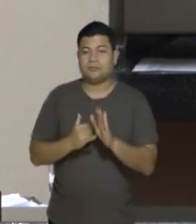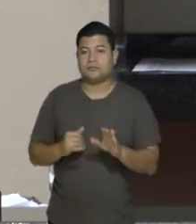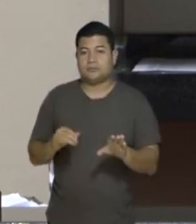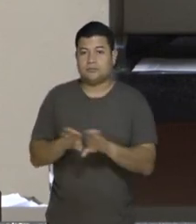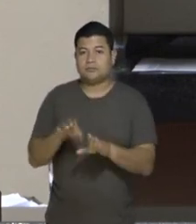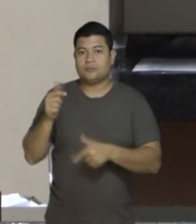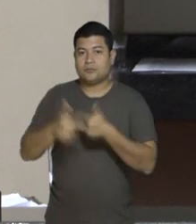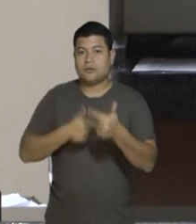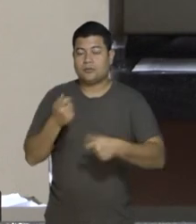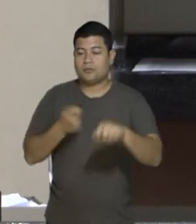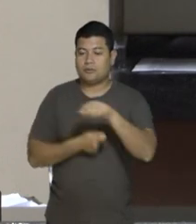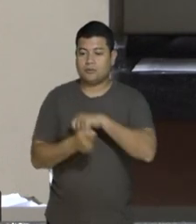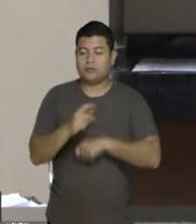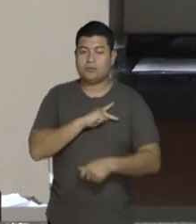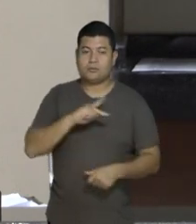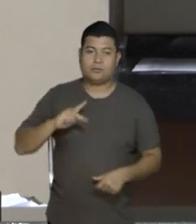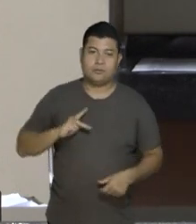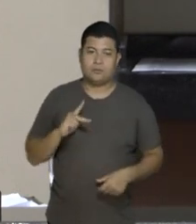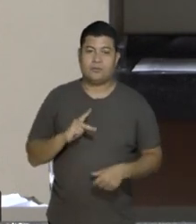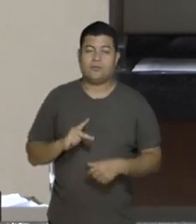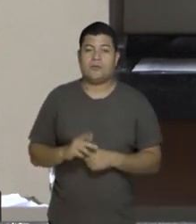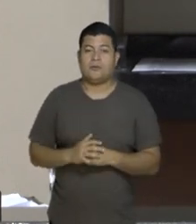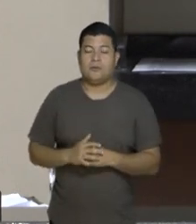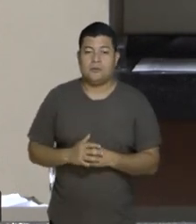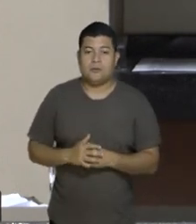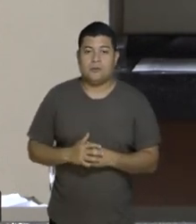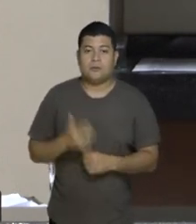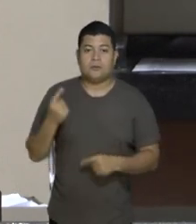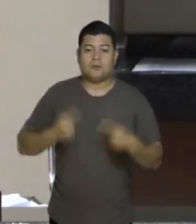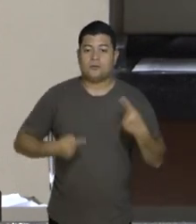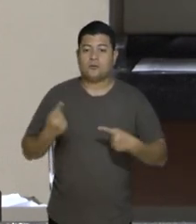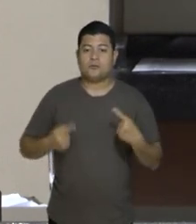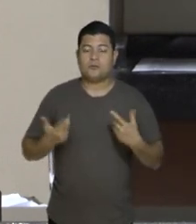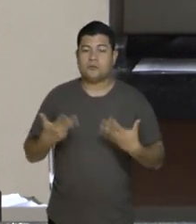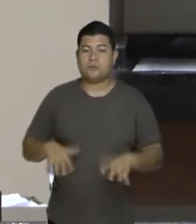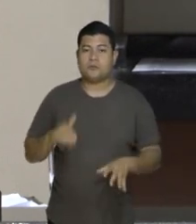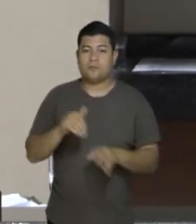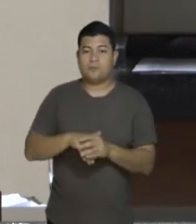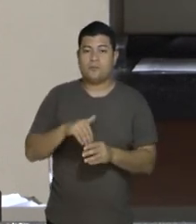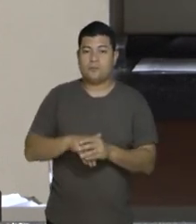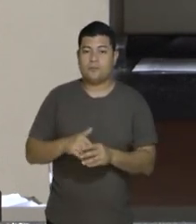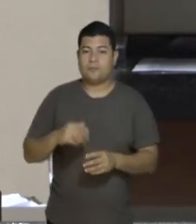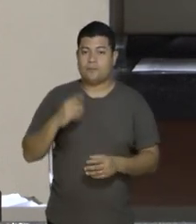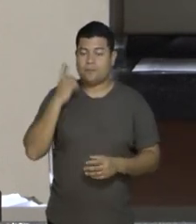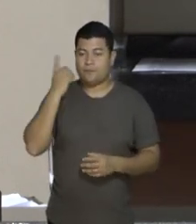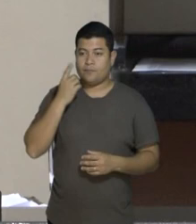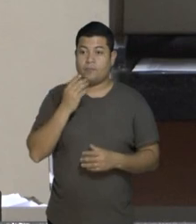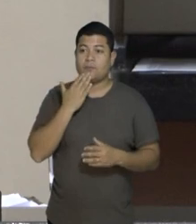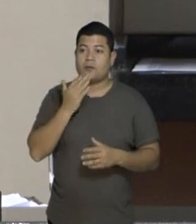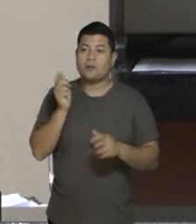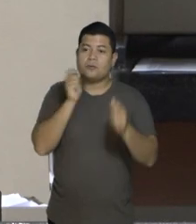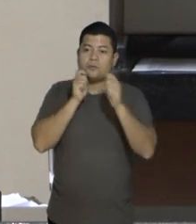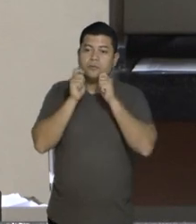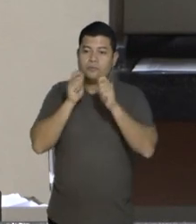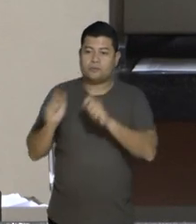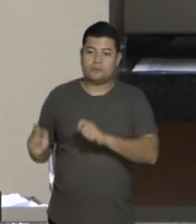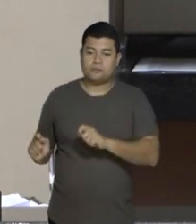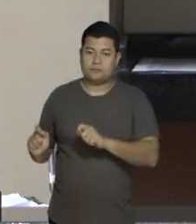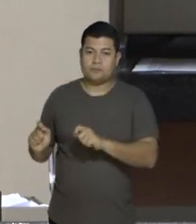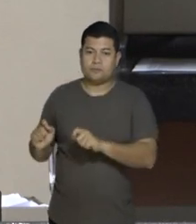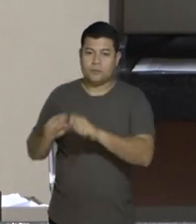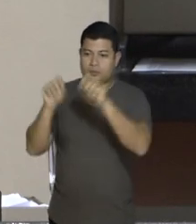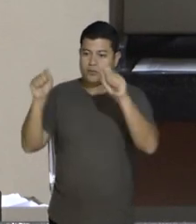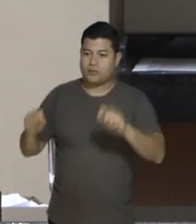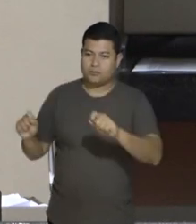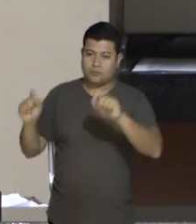Ivan Nats, em discussão. Não havendo quem queira discutir, em votação. Peço assessoria que abra o sistema para que os senhores deputados